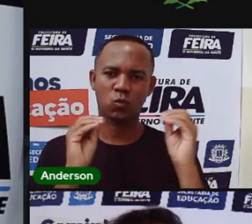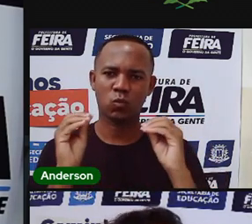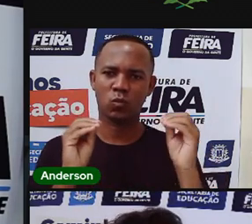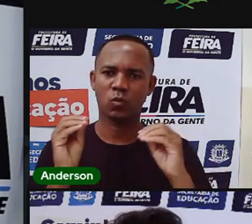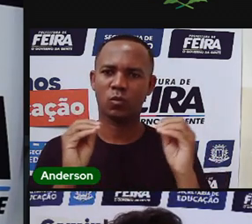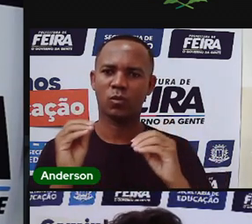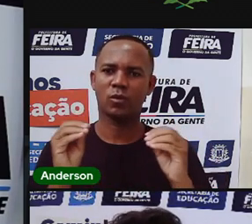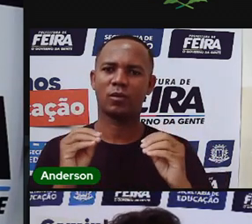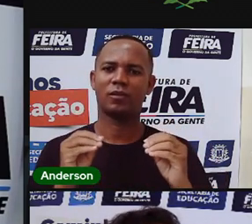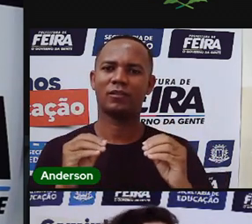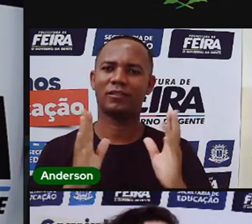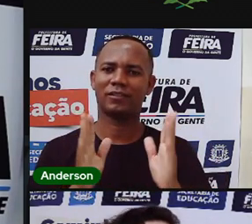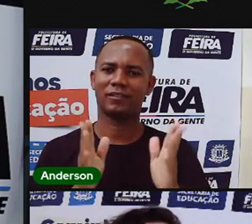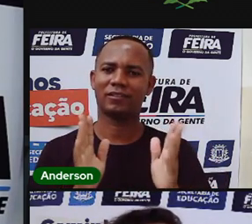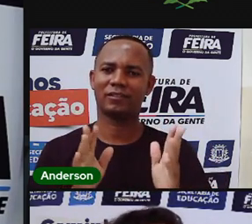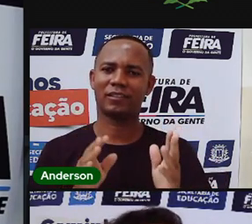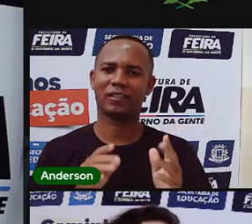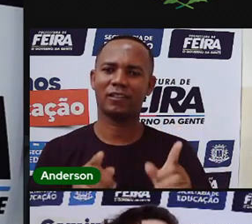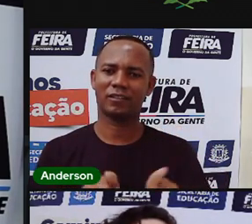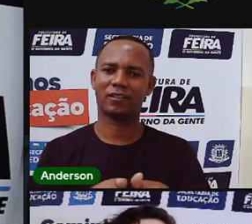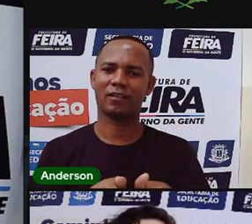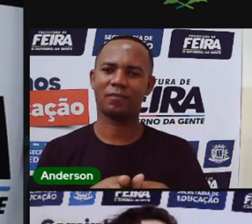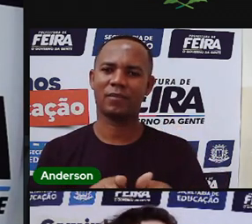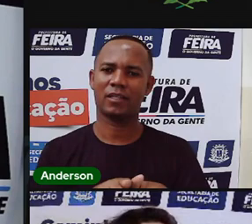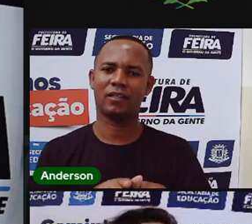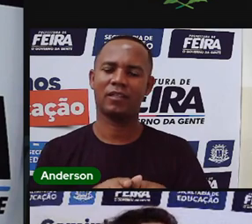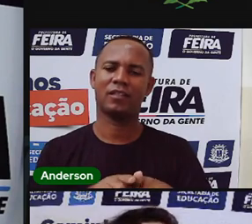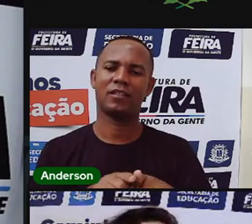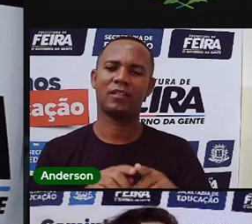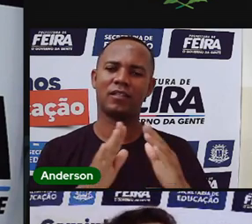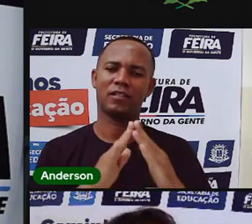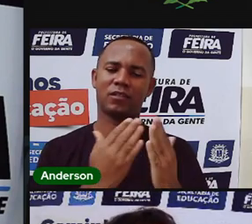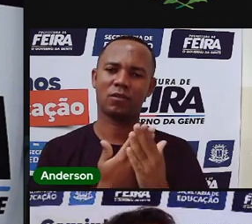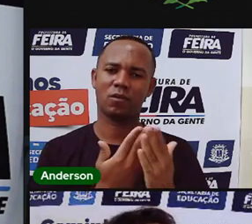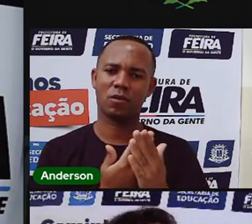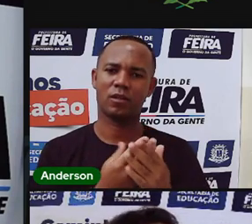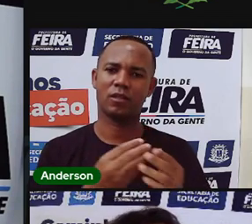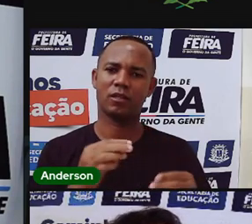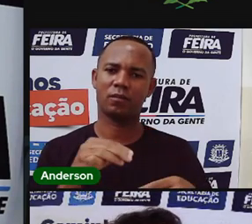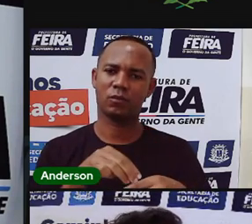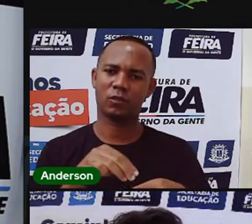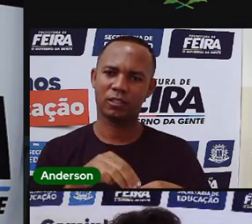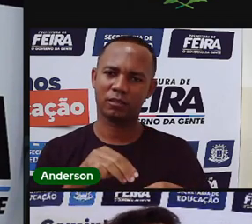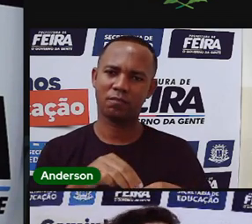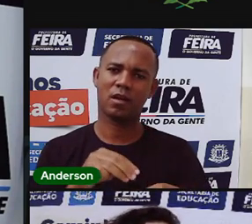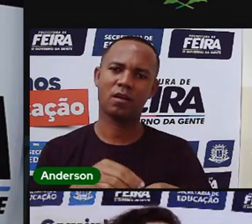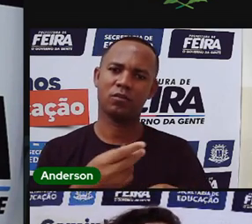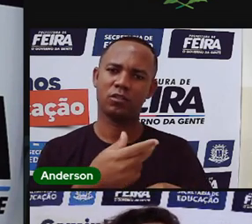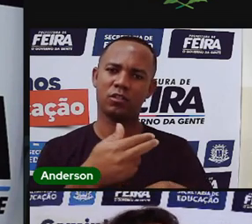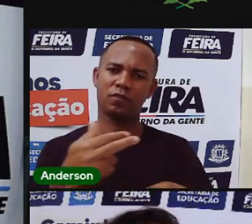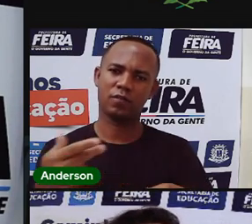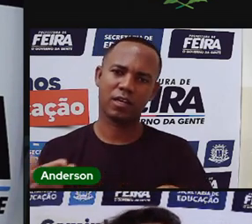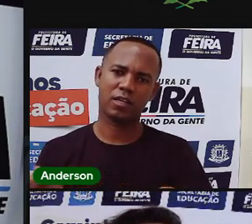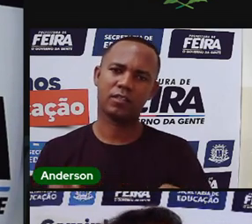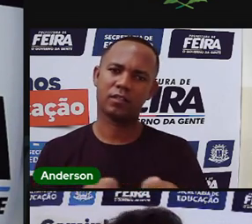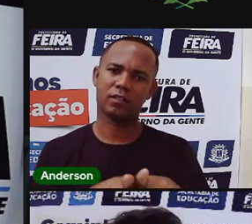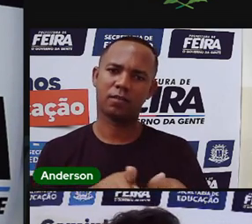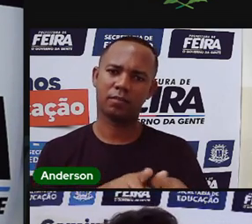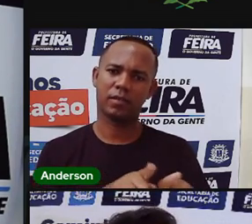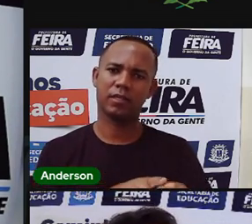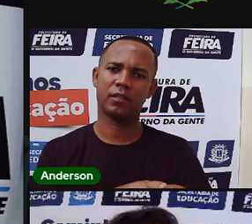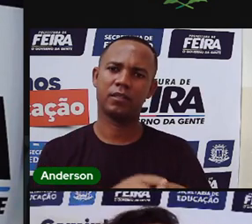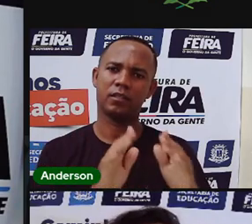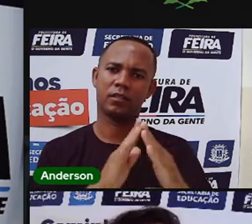Otaviano Ferreira Campos, também a Escola Municipal Professora Julieta Frutuoso de Araújo, a Escola Municipal 15